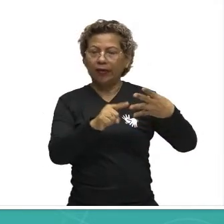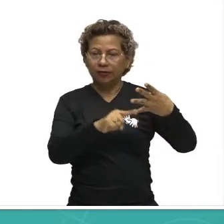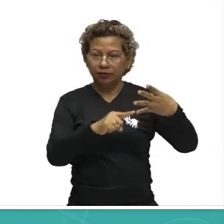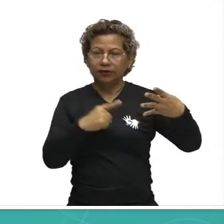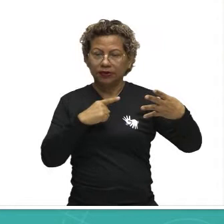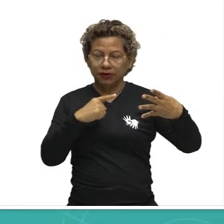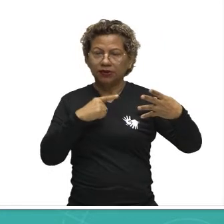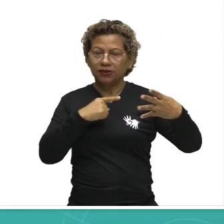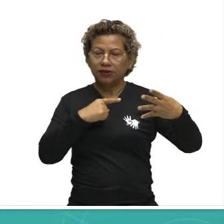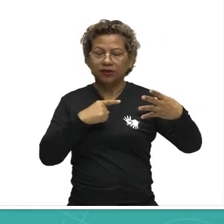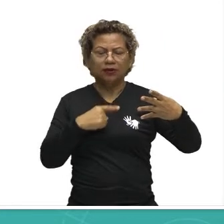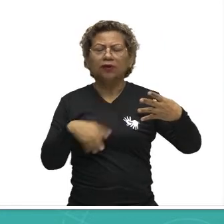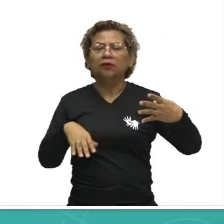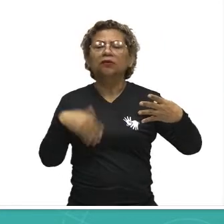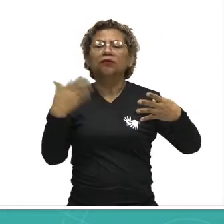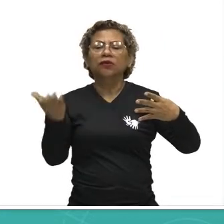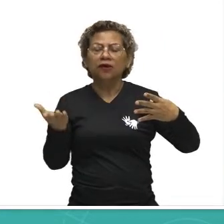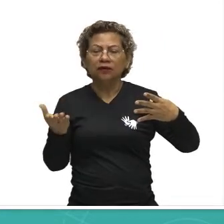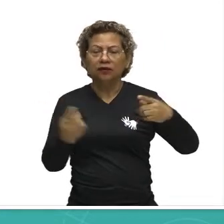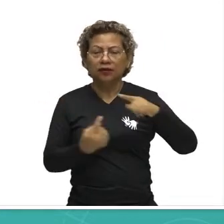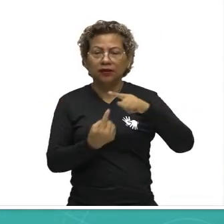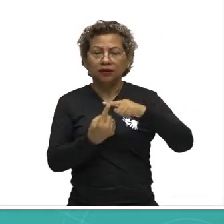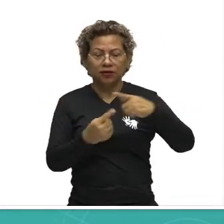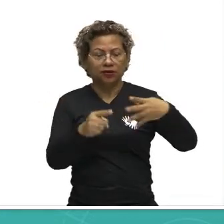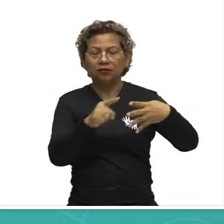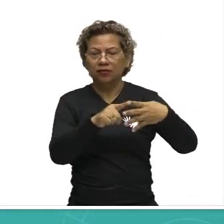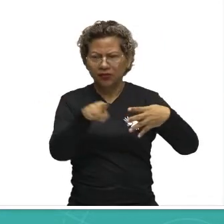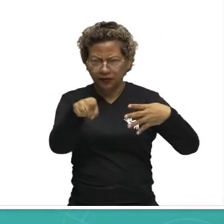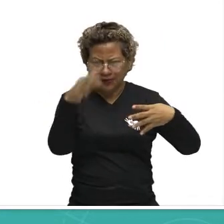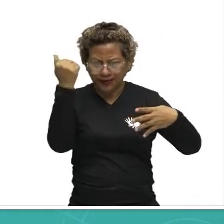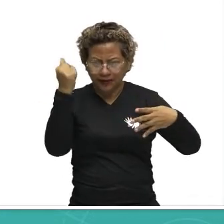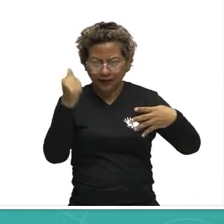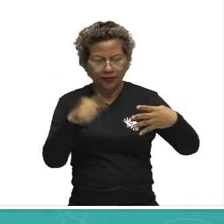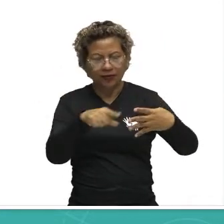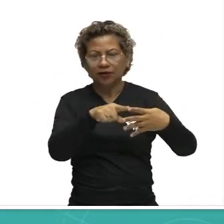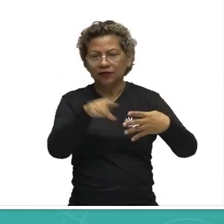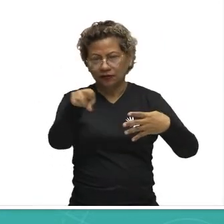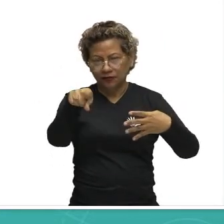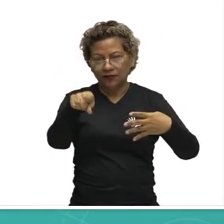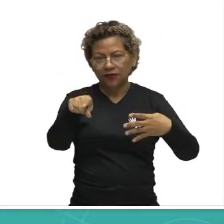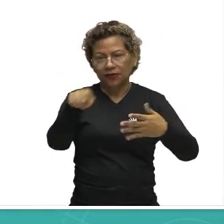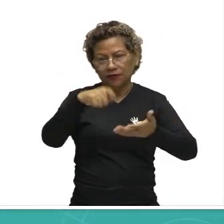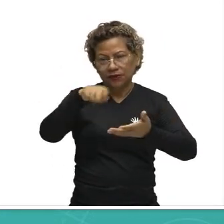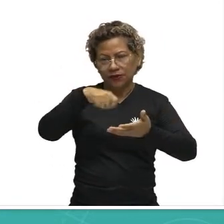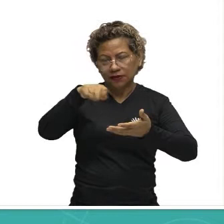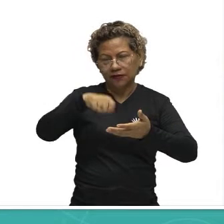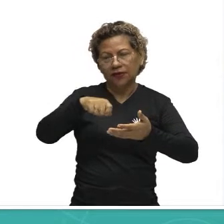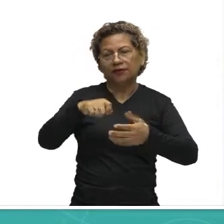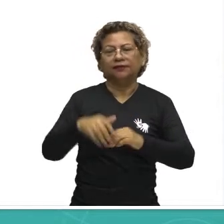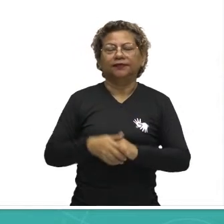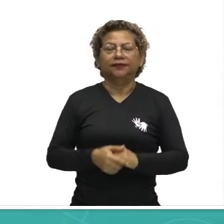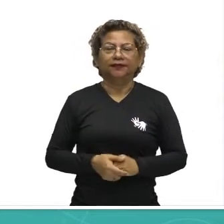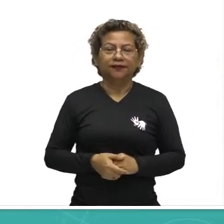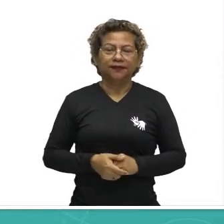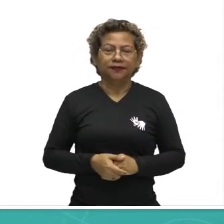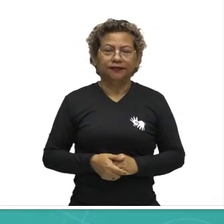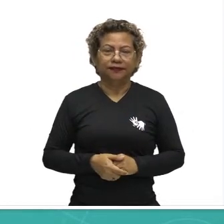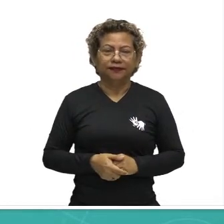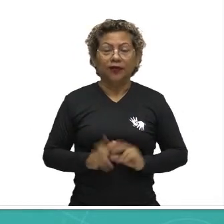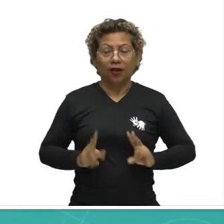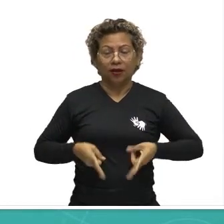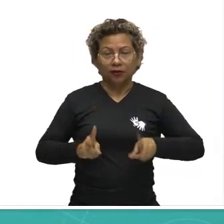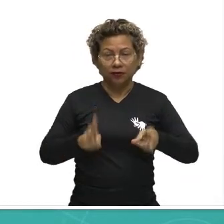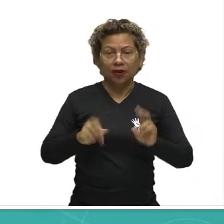a natureza. Quais são os nossos quatro elementos? Alguém sabe? Vamos escrevendo aí que depois nós vamos comentar. Continuando,